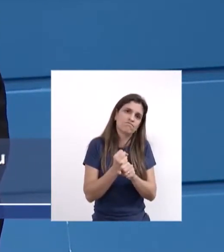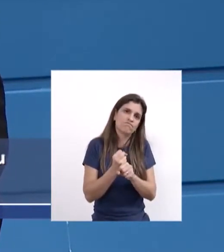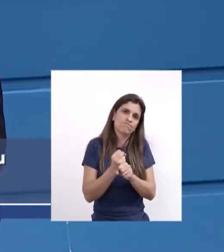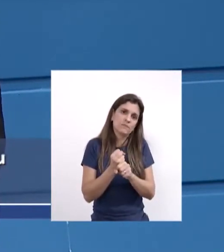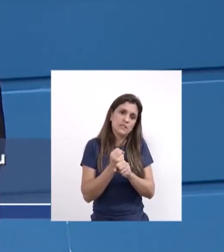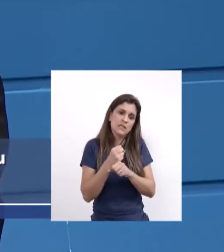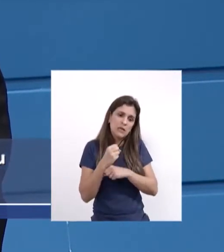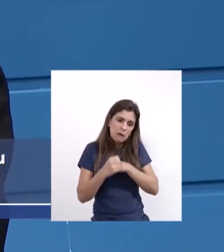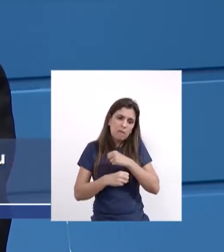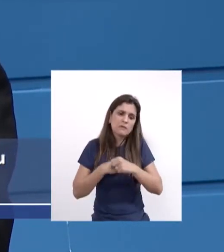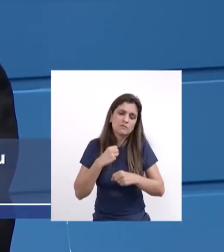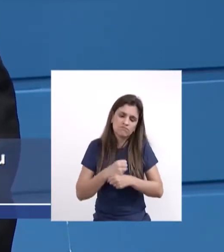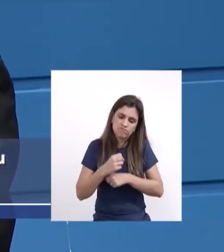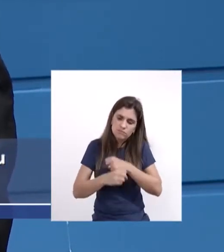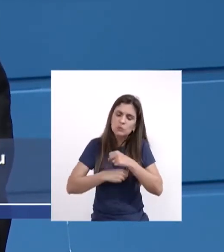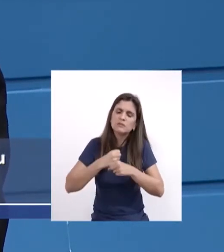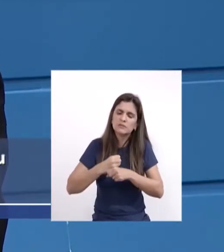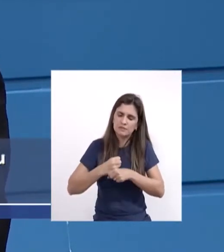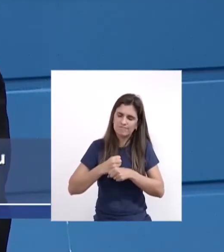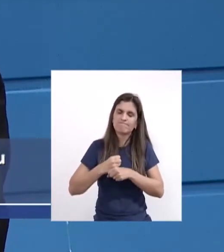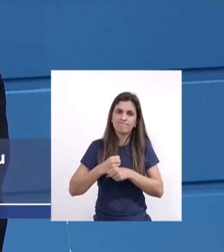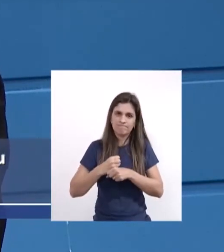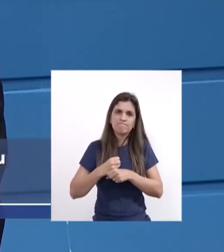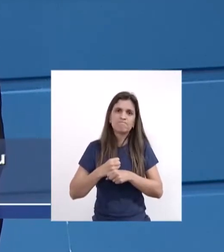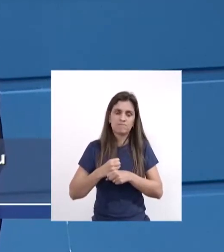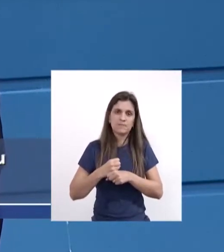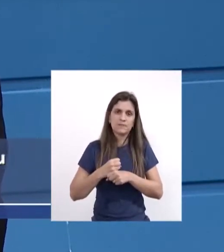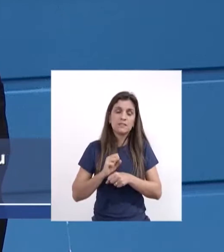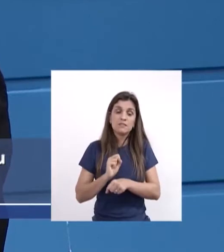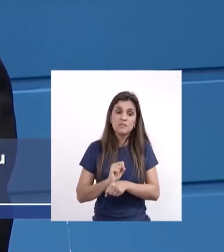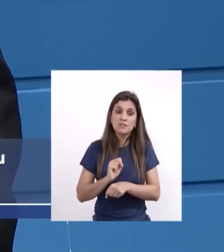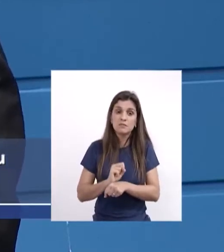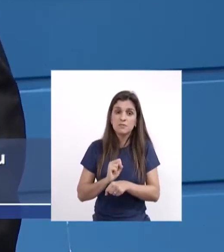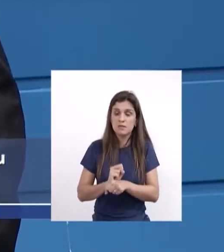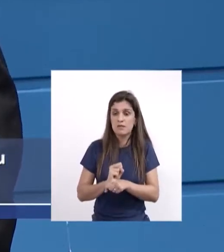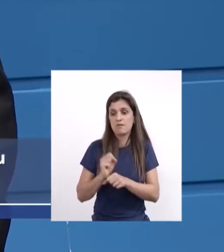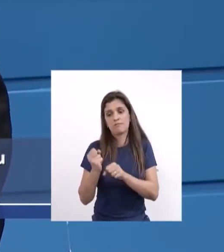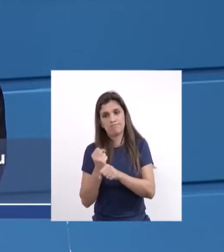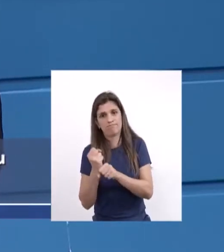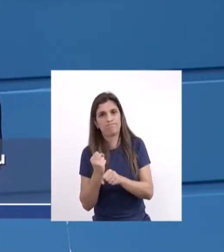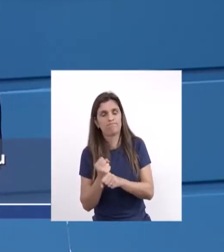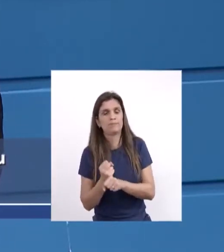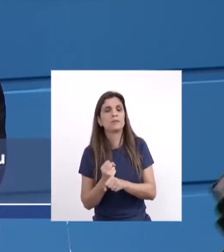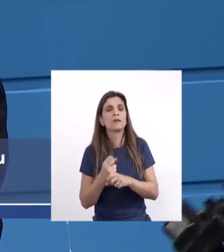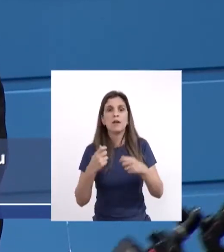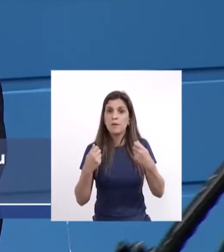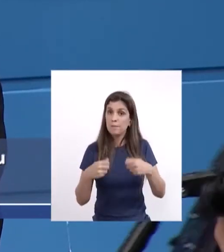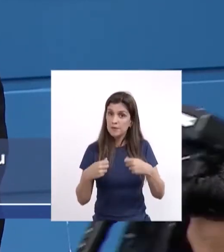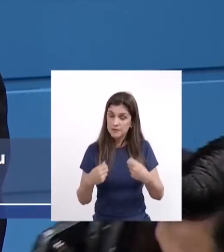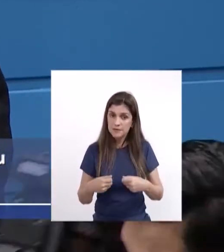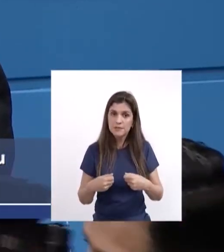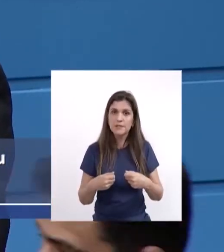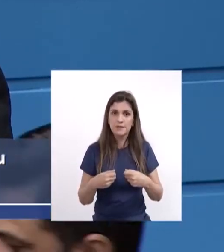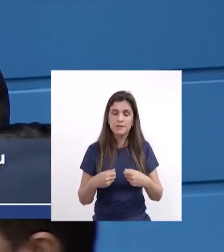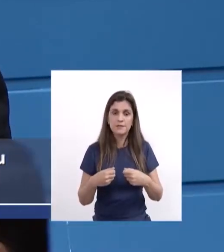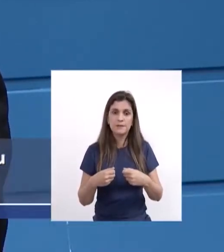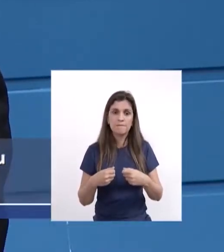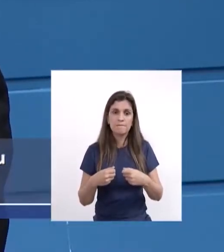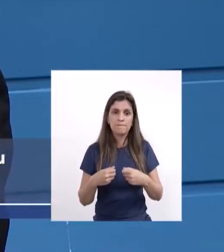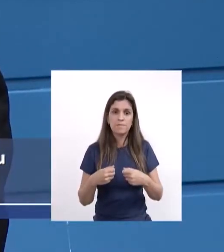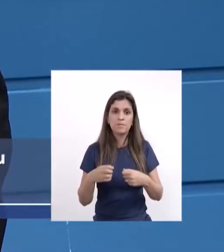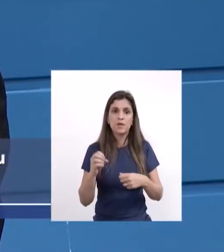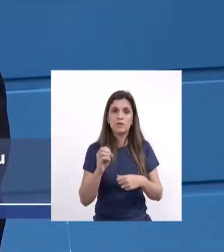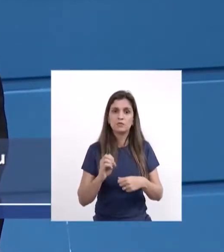anos? Então, deputado Barbosinha, Vossa Excelência fala com muita propriedade. É preciso sim que a bancada federal, os 8 deputados estaduais, os